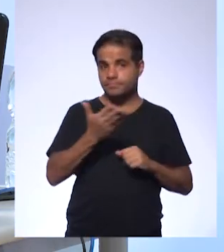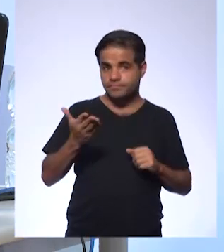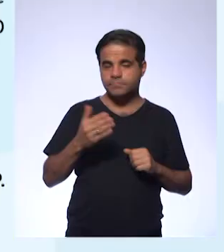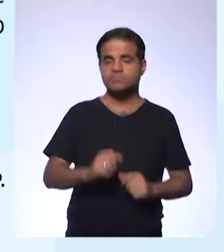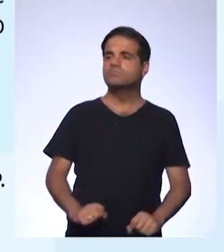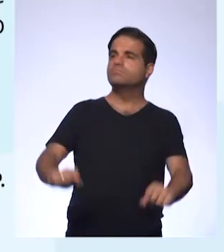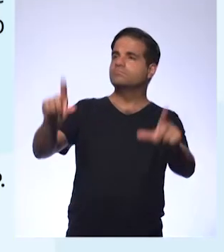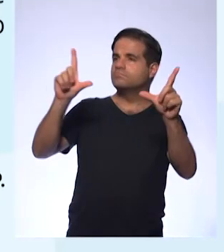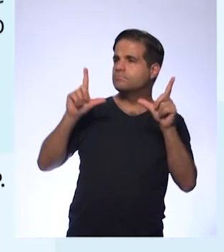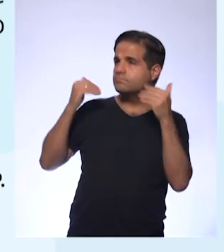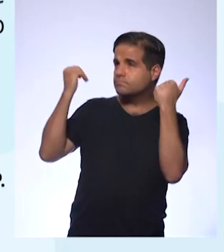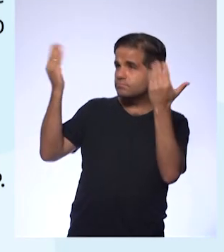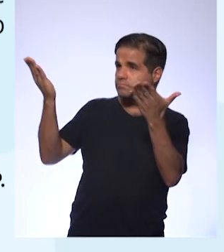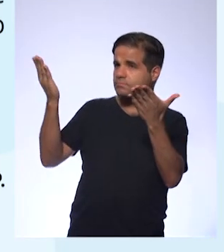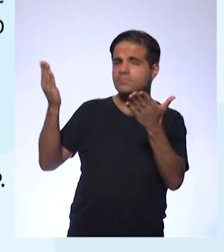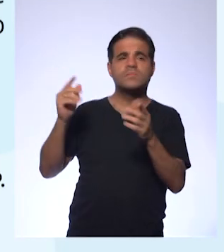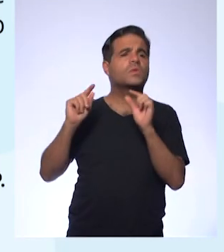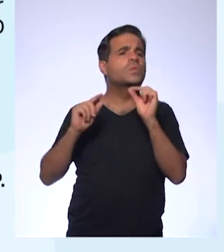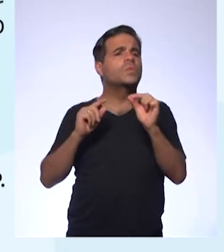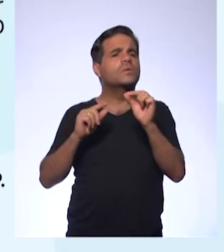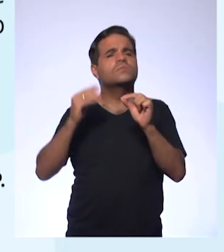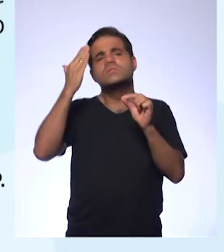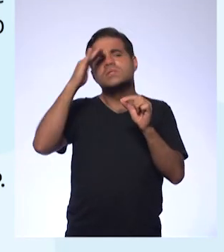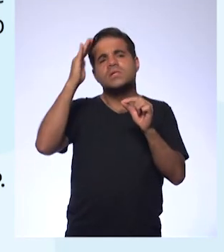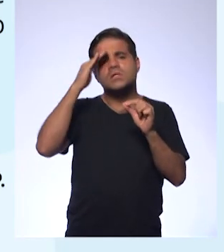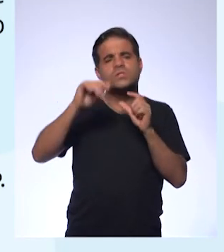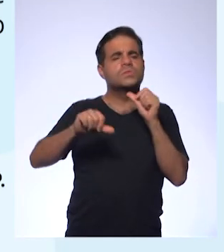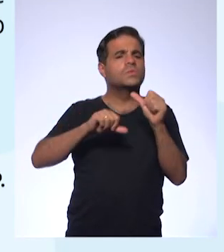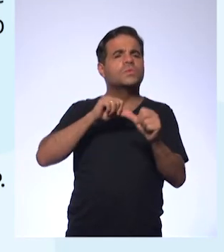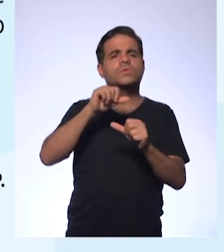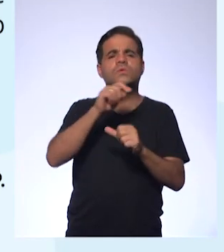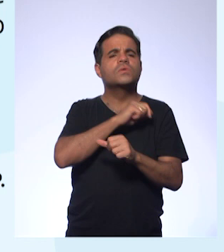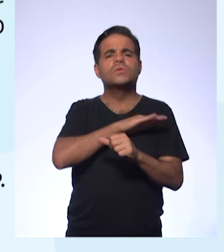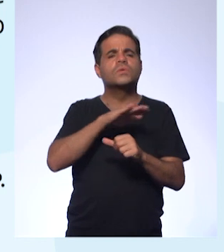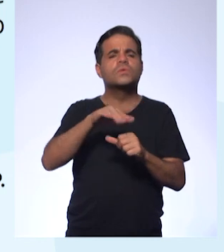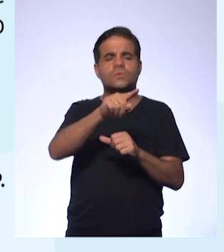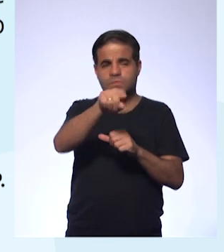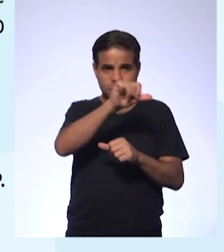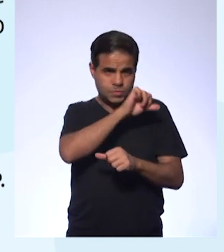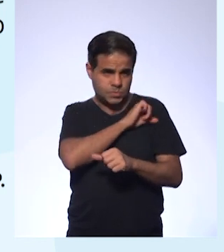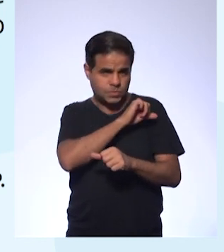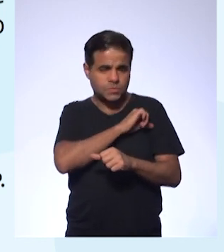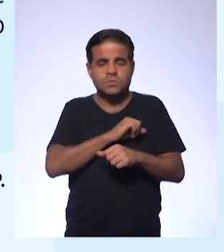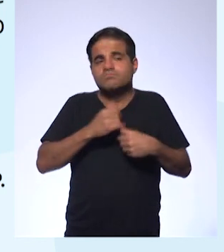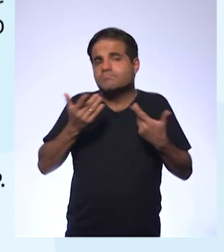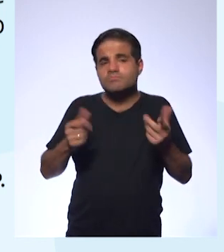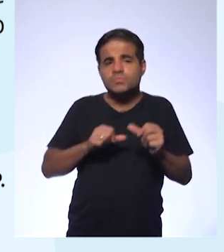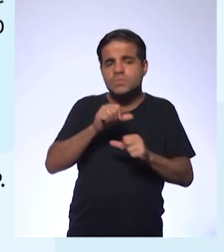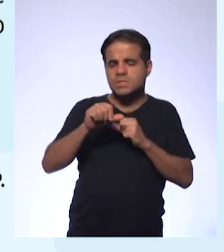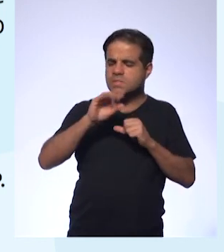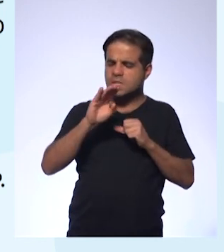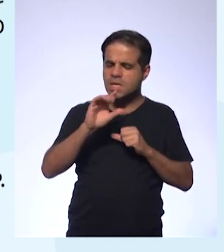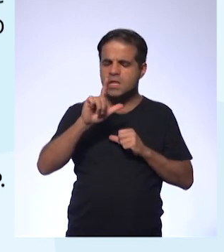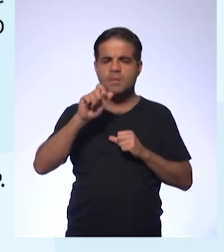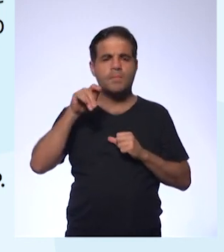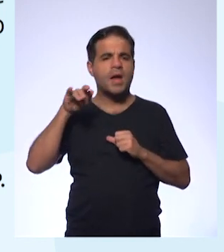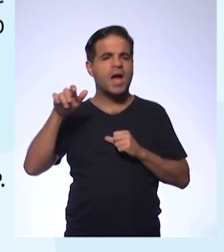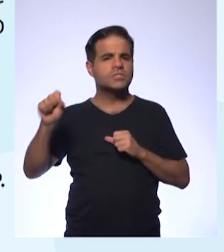Na tela, o que você entende, aluno ou aluna do nono ano, por